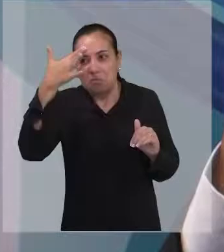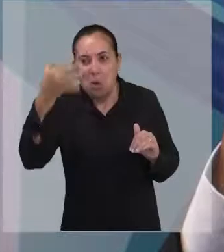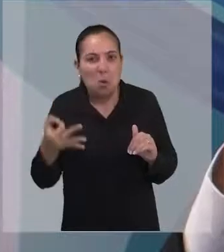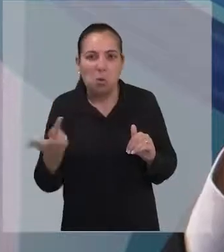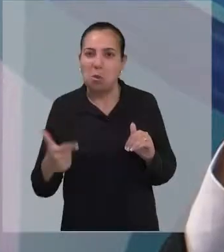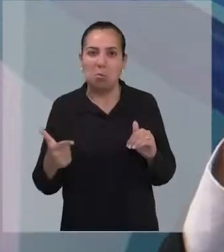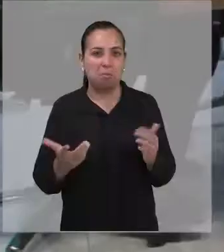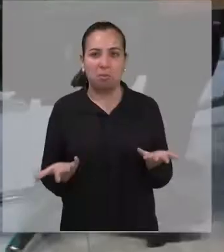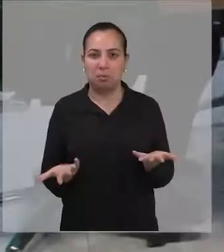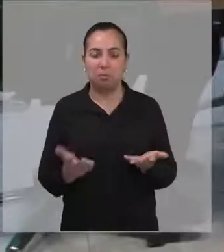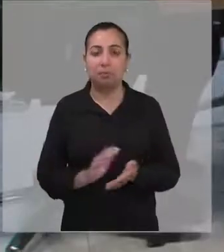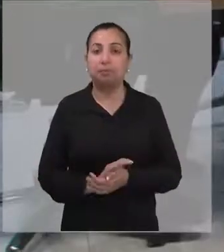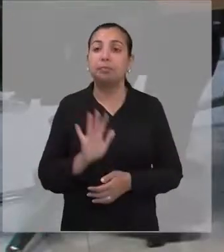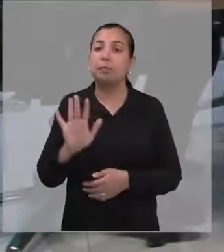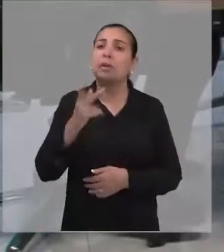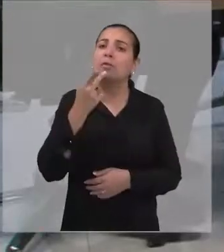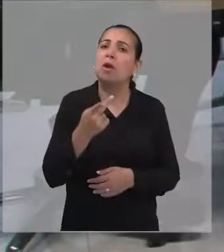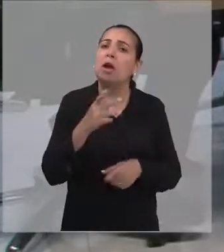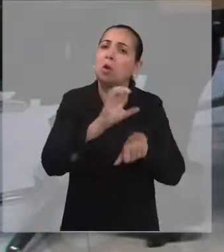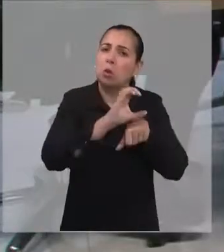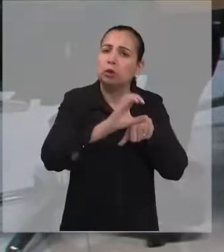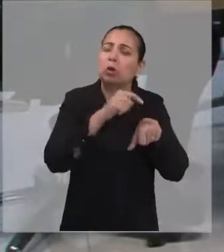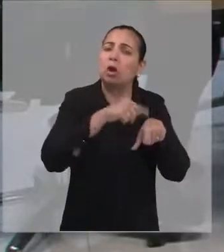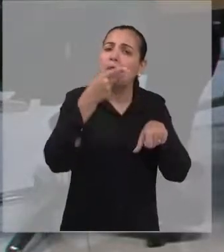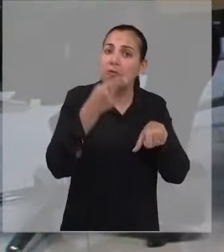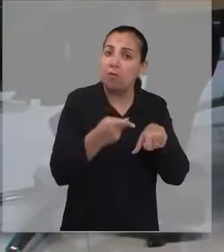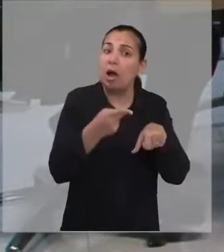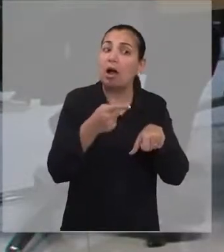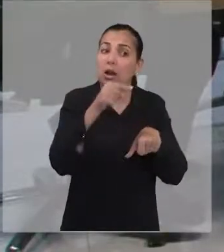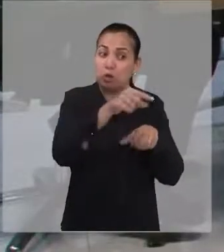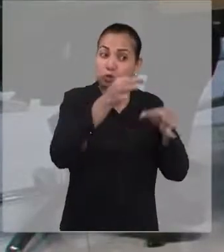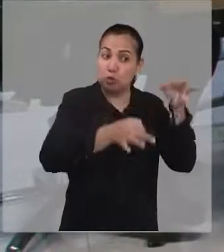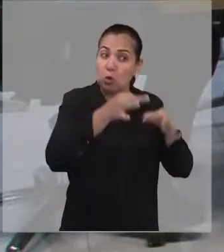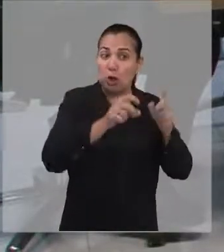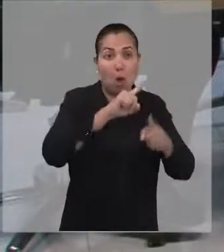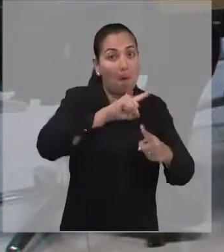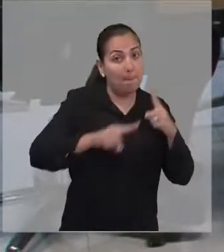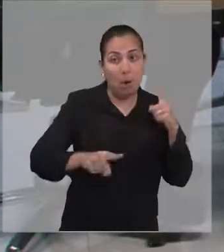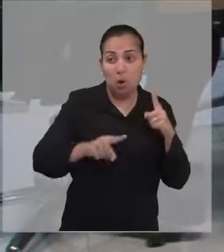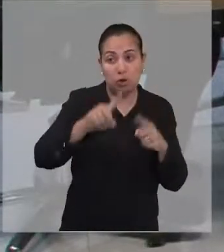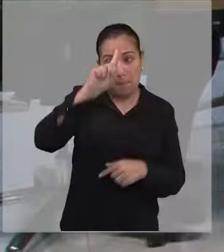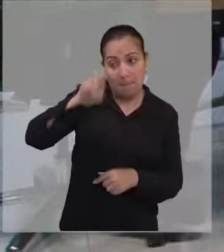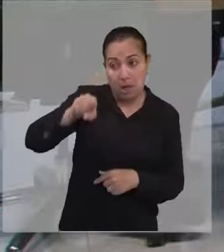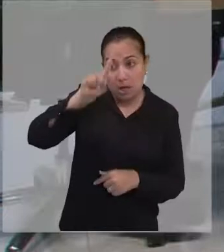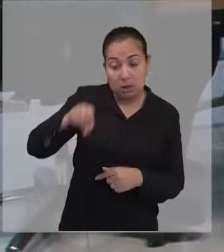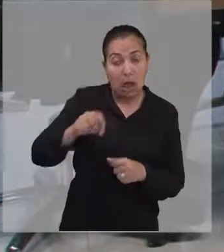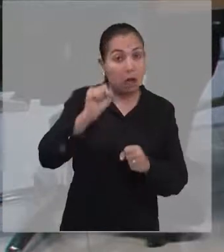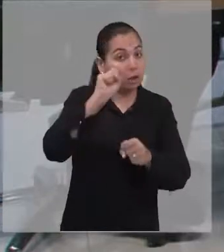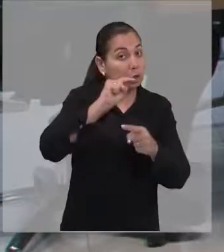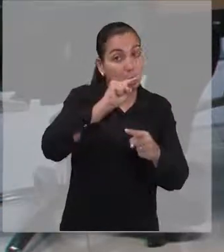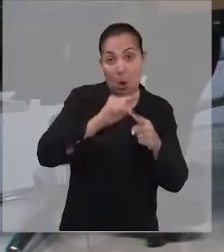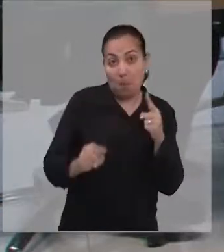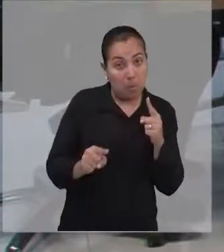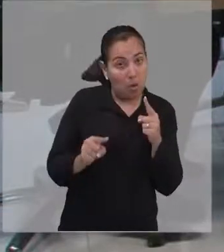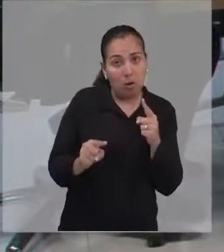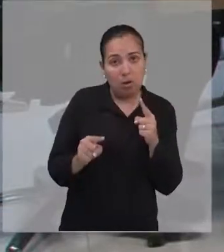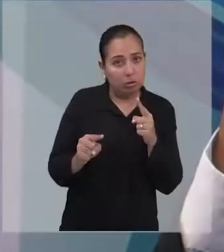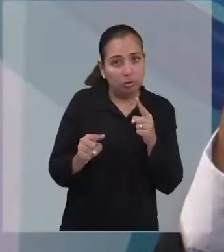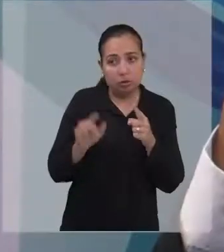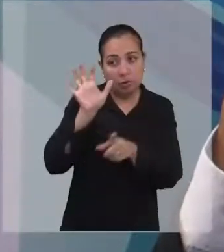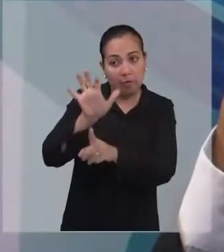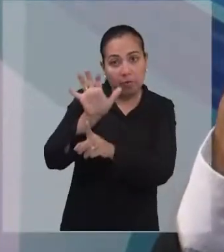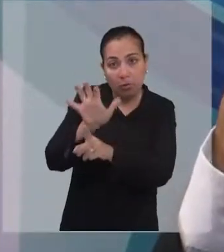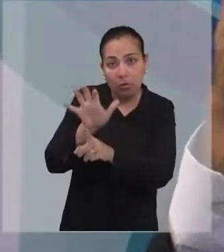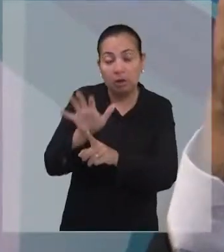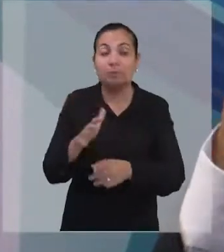Se bem que a Constituição também proíbe que juiz induza o Ministério Público nesses processos. Exato, e um dos diálogos